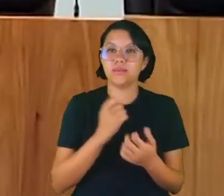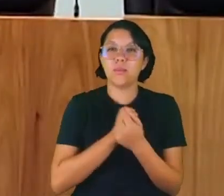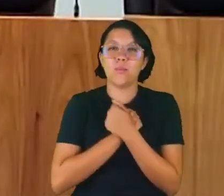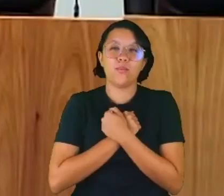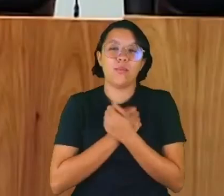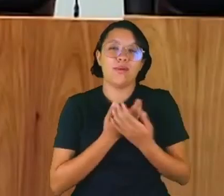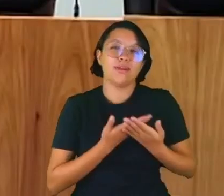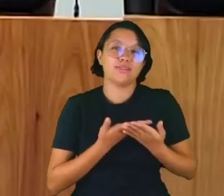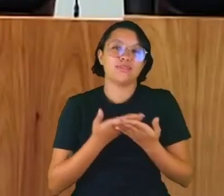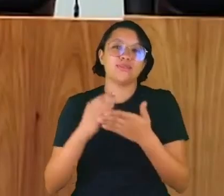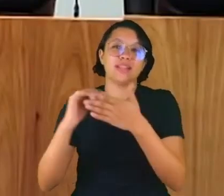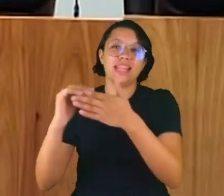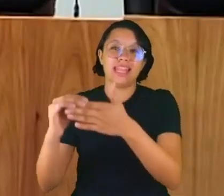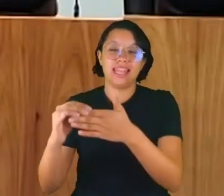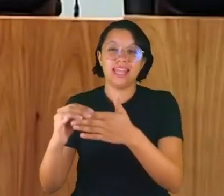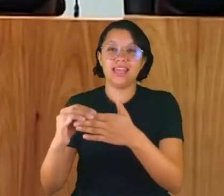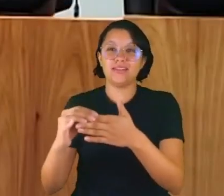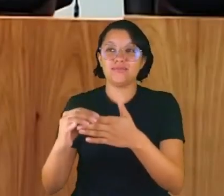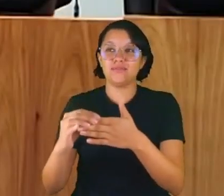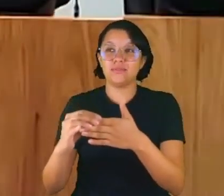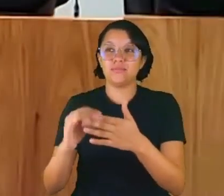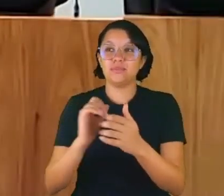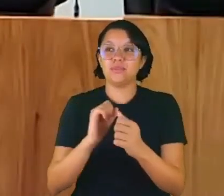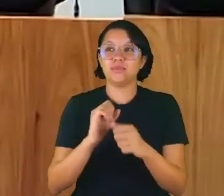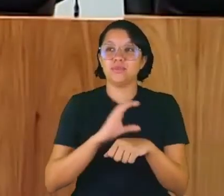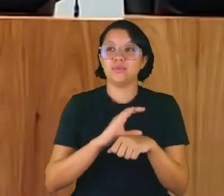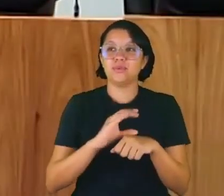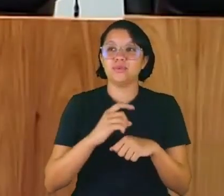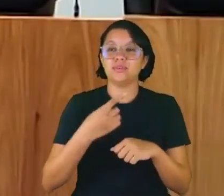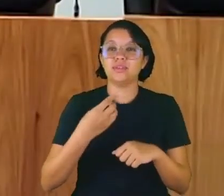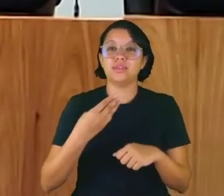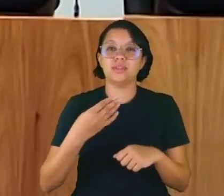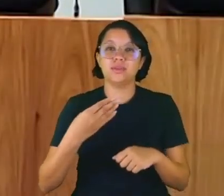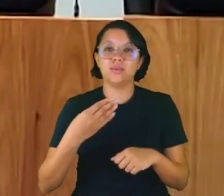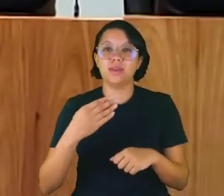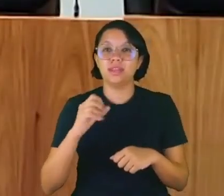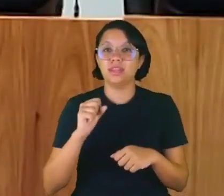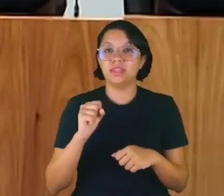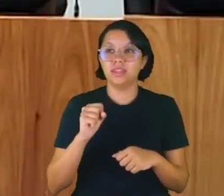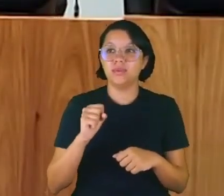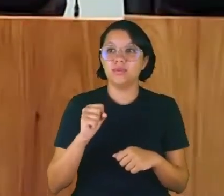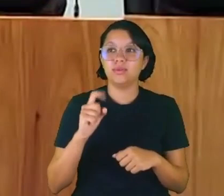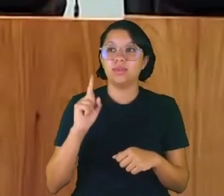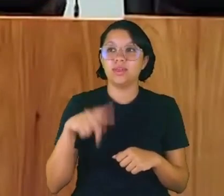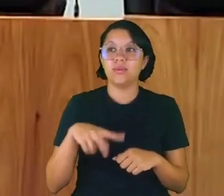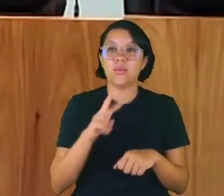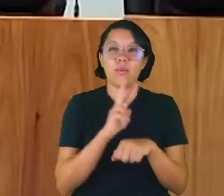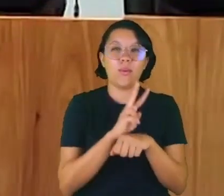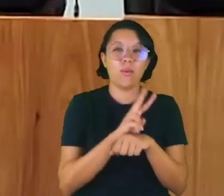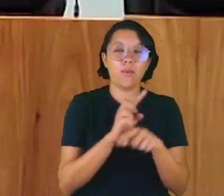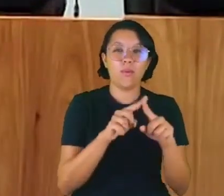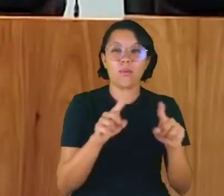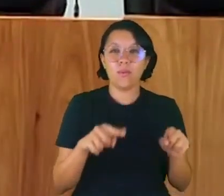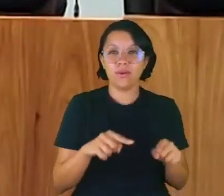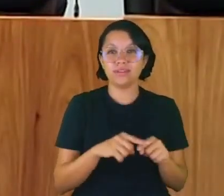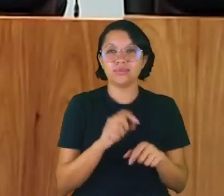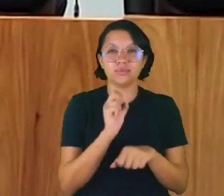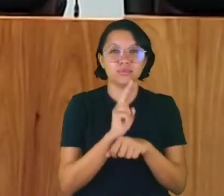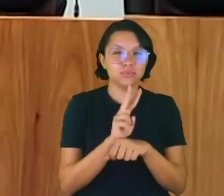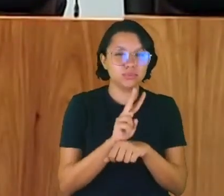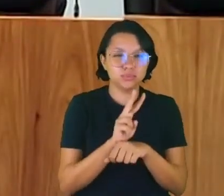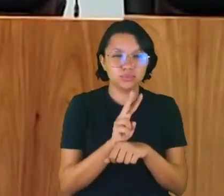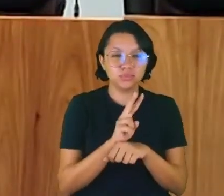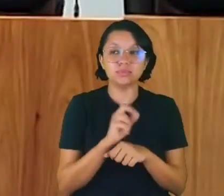abraço ao meu colega de concurso 148 da Justiça do Estado, DDD, que é o nosso corregedor aqui, um grande